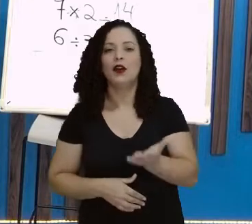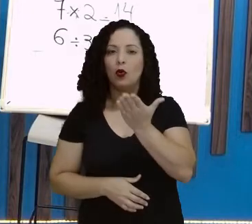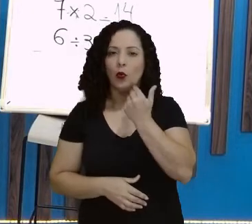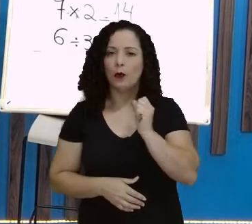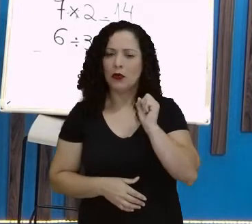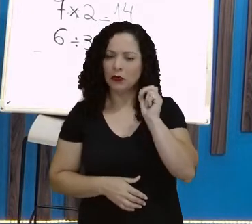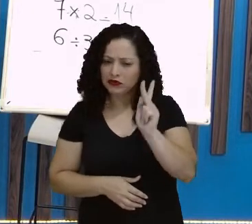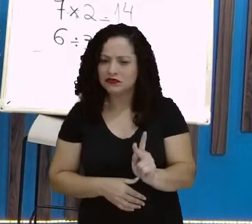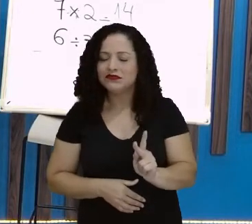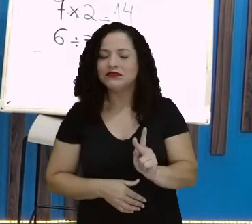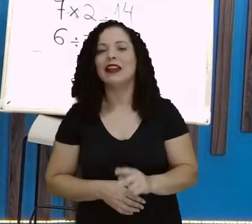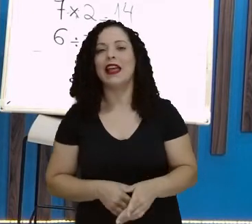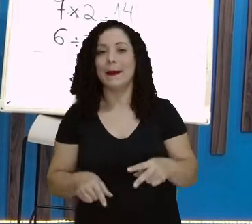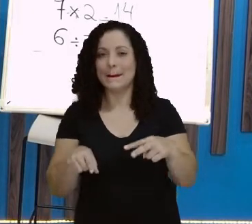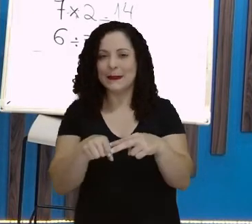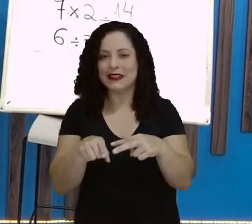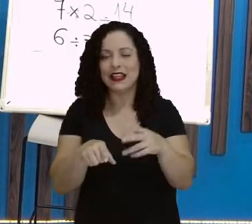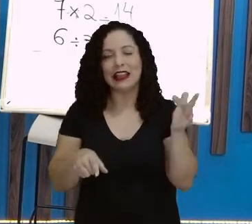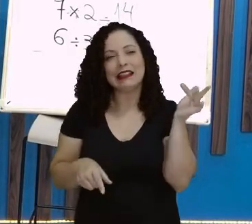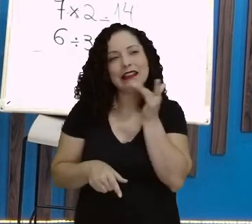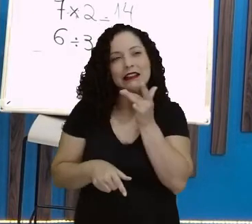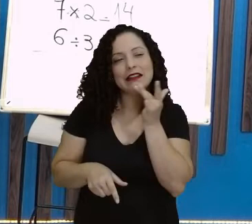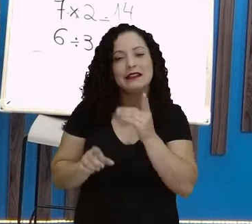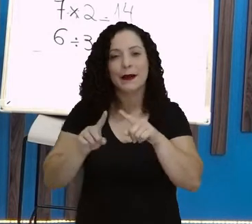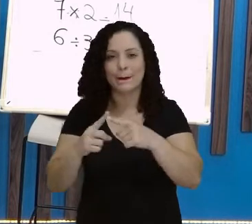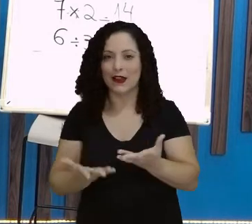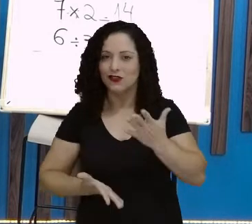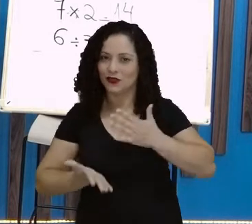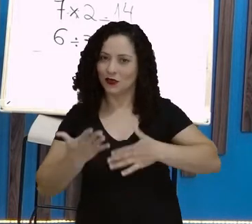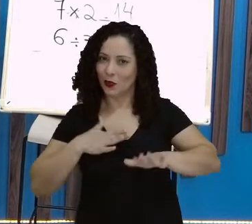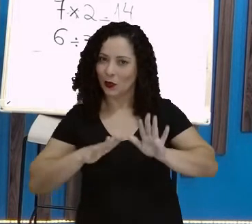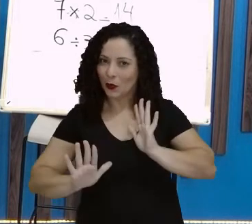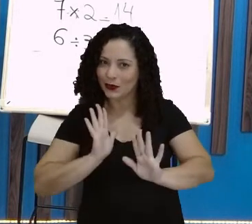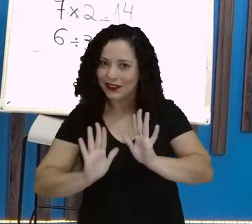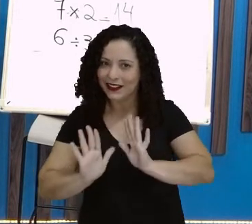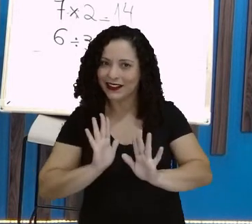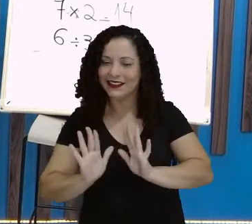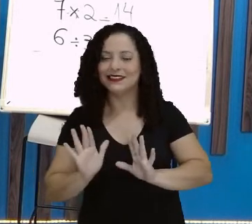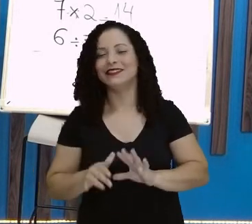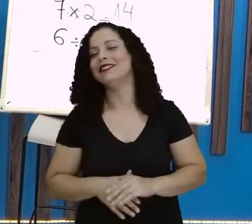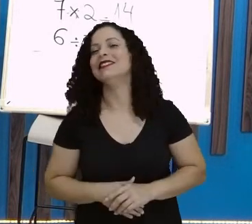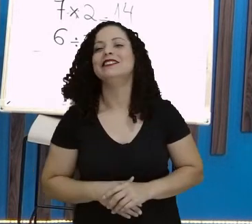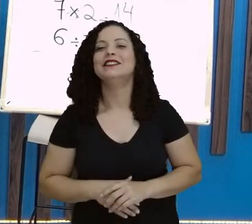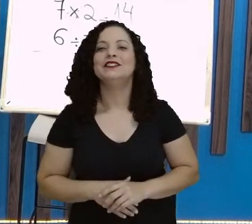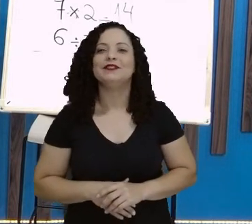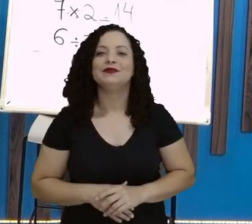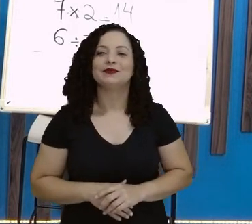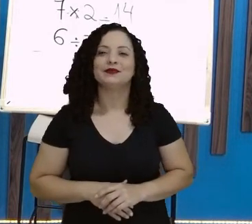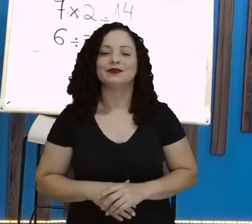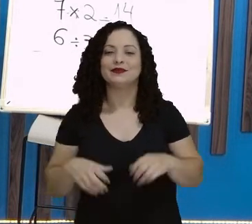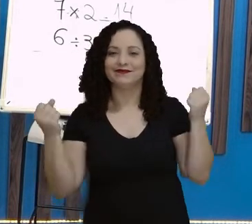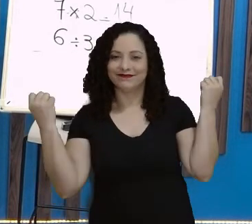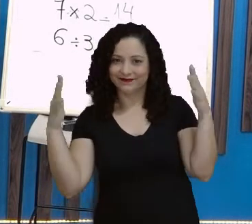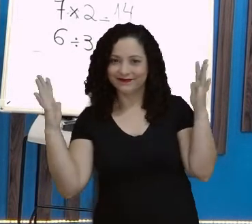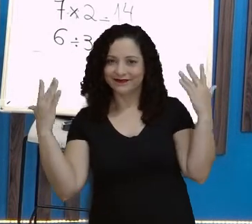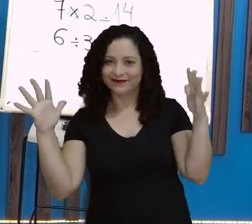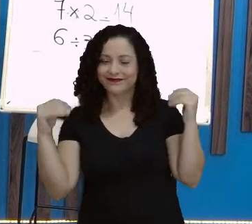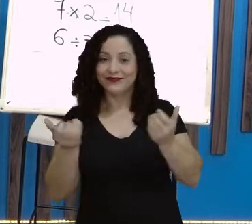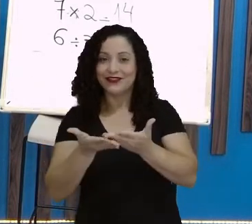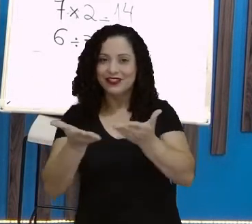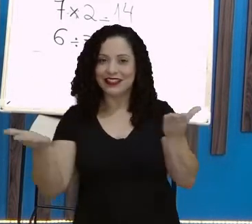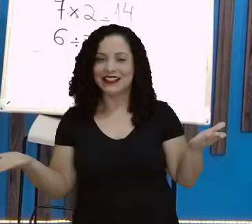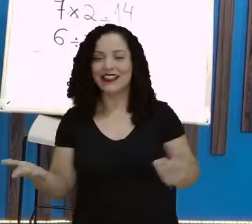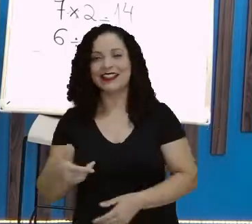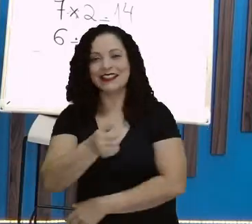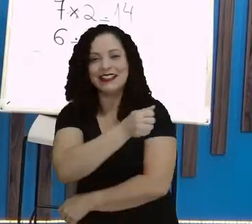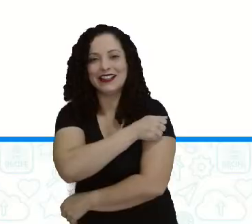né? Pizza é uma delícia, mas a gente tem que comer com moderação. Dando continuidade. Parabéns, viu, Nuala, Lázaro.